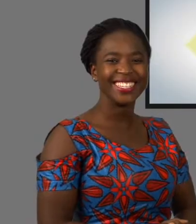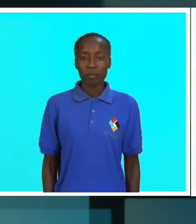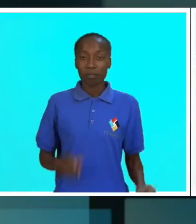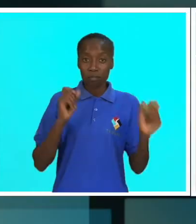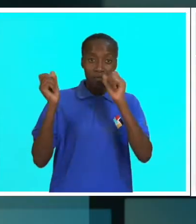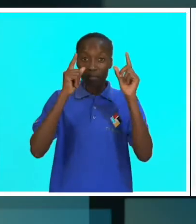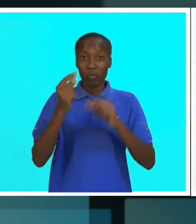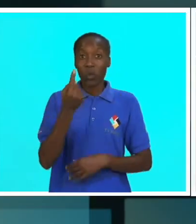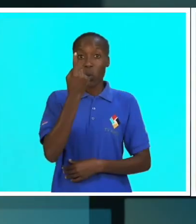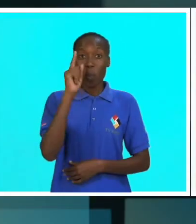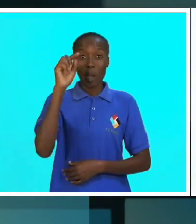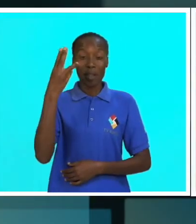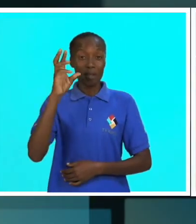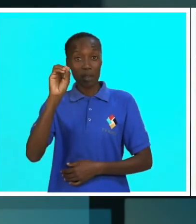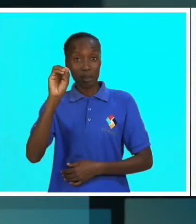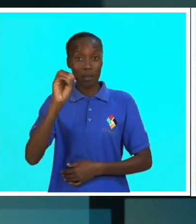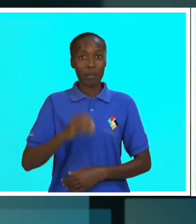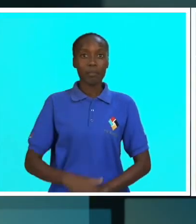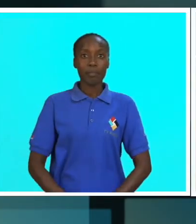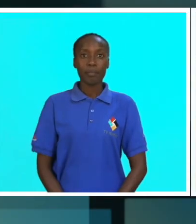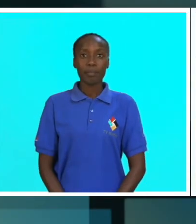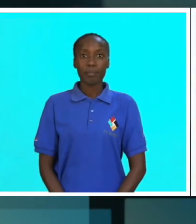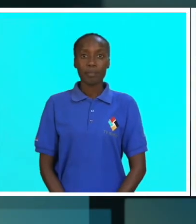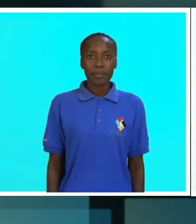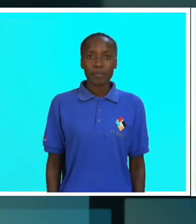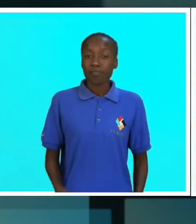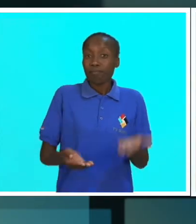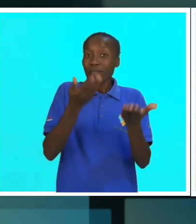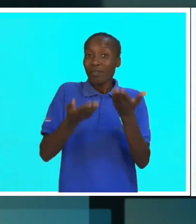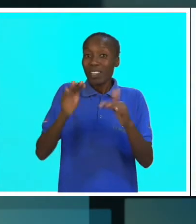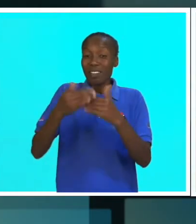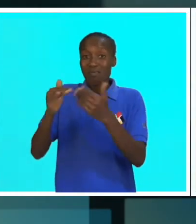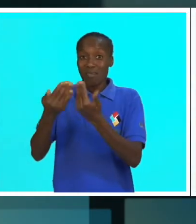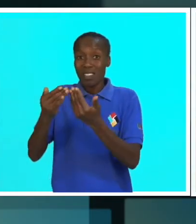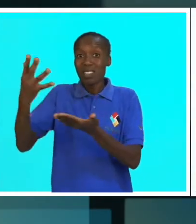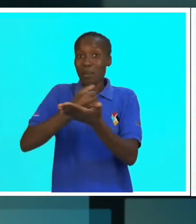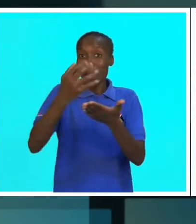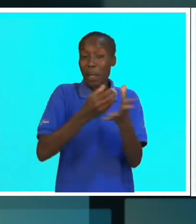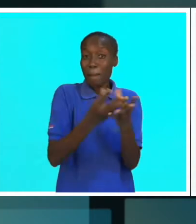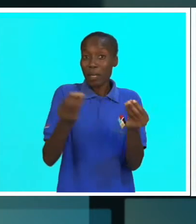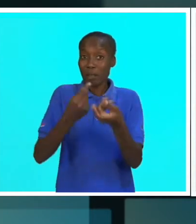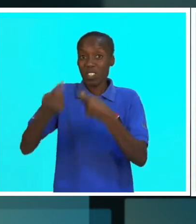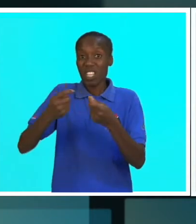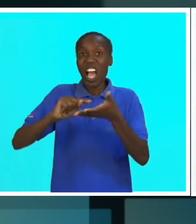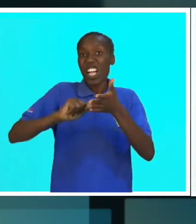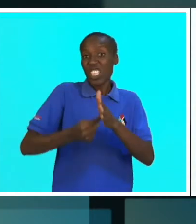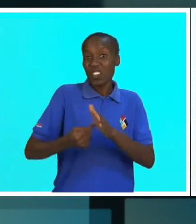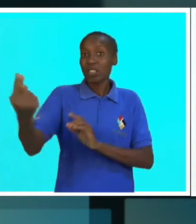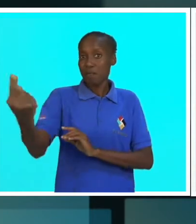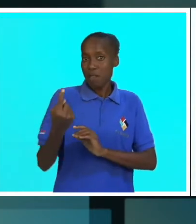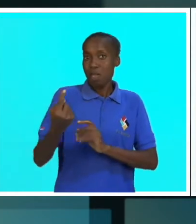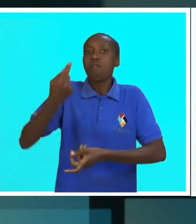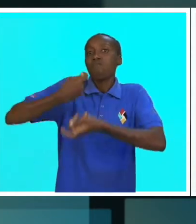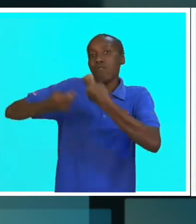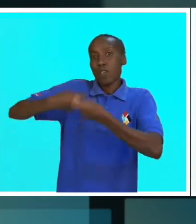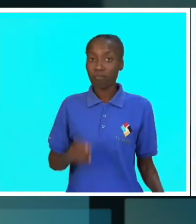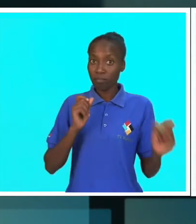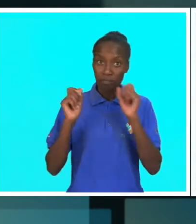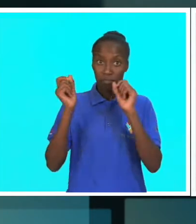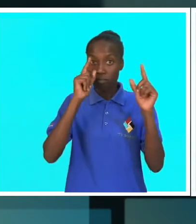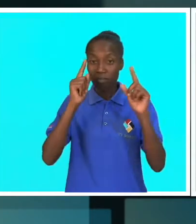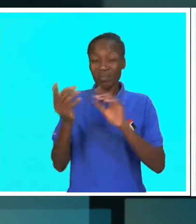muito mais. Acordo a uma e meia. Quando consigo produtos para comprar, acordo a esta hora, todos os dias.